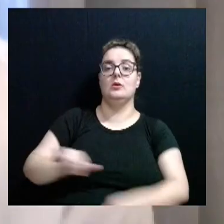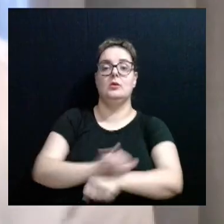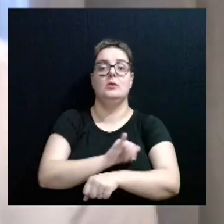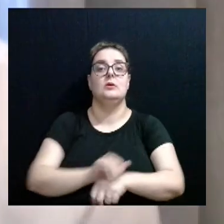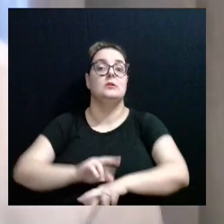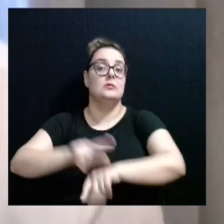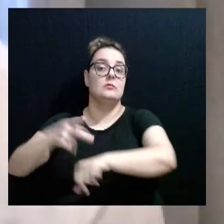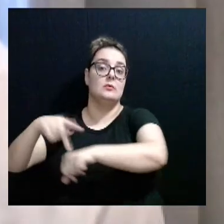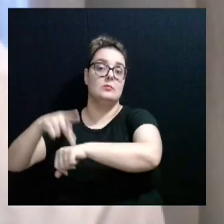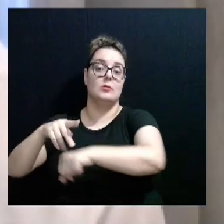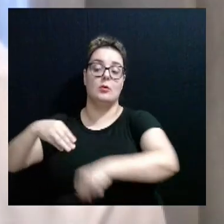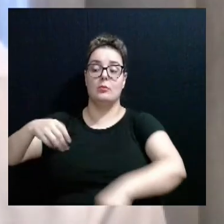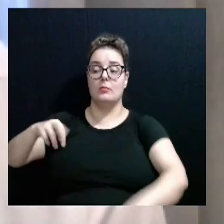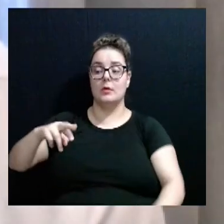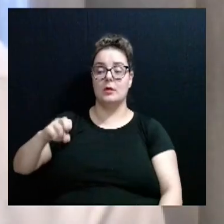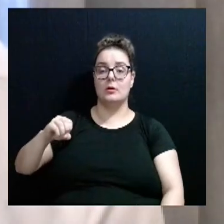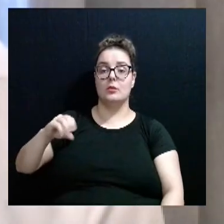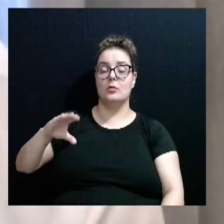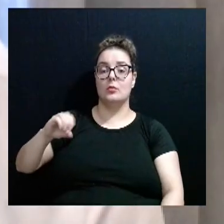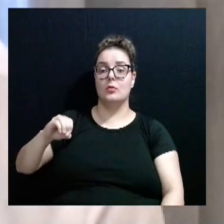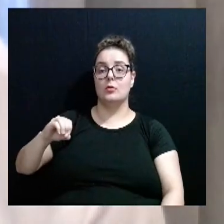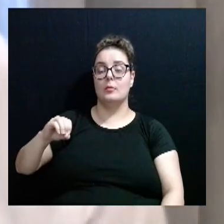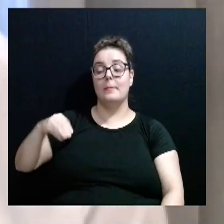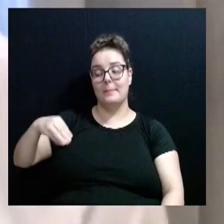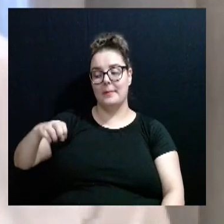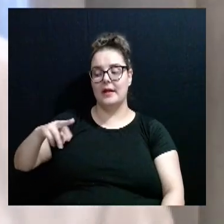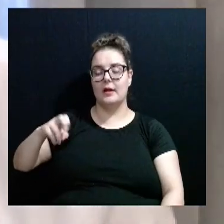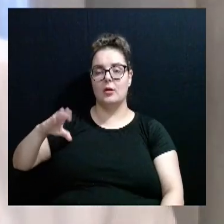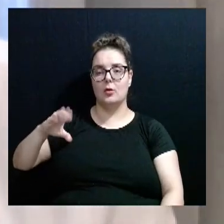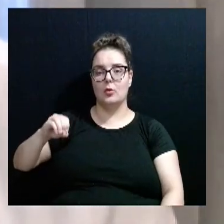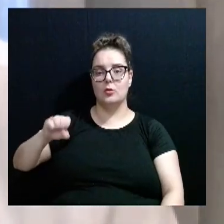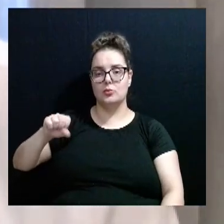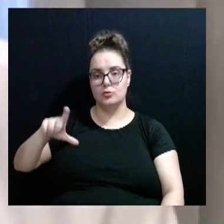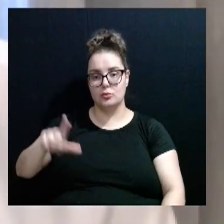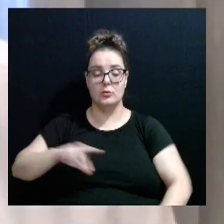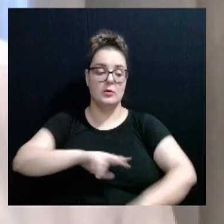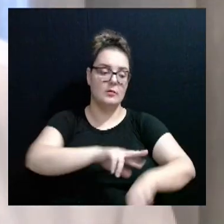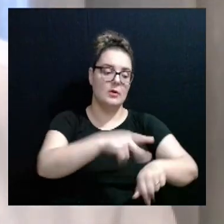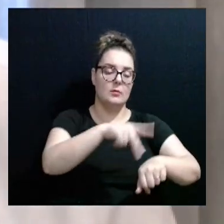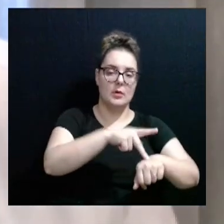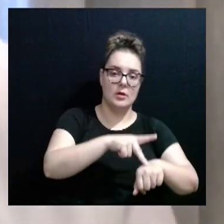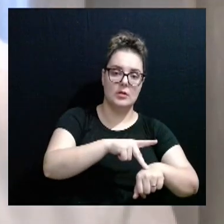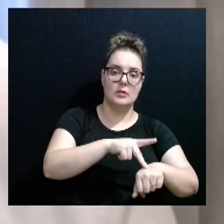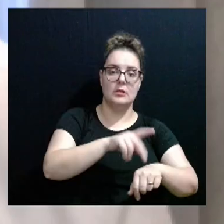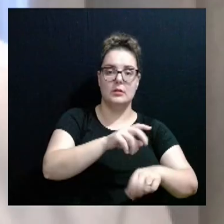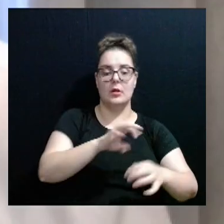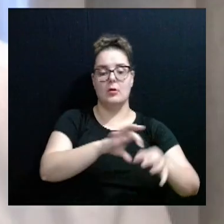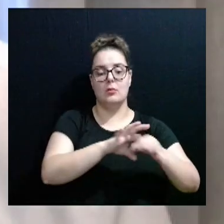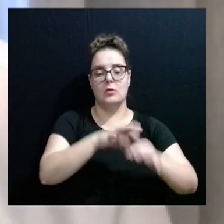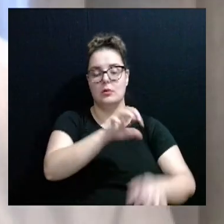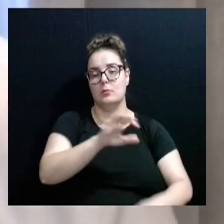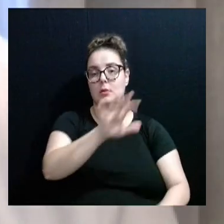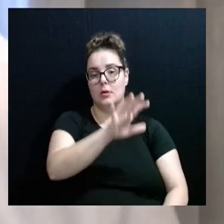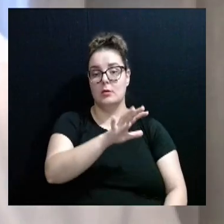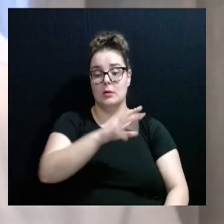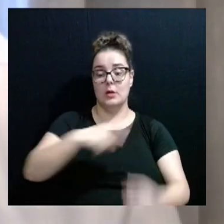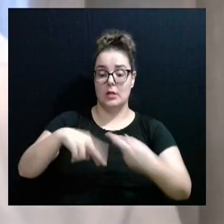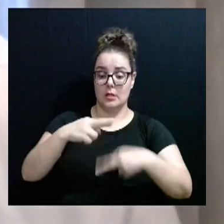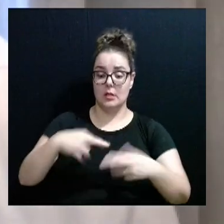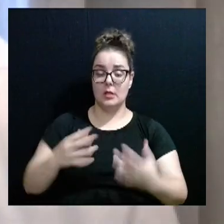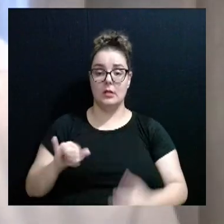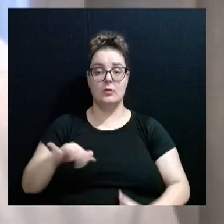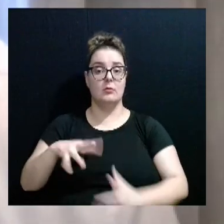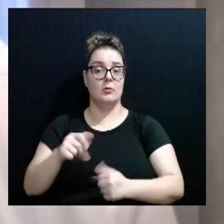vários países que compõem a União Europeia, né? E no âmbito da relação internacional, quanto